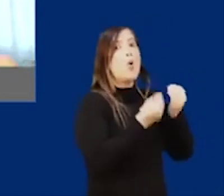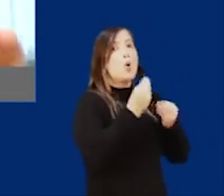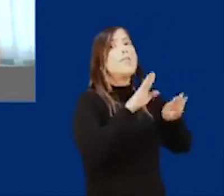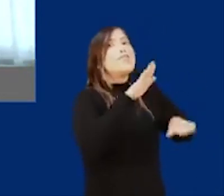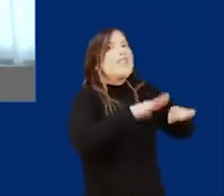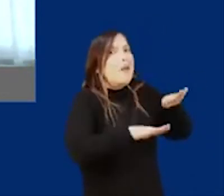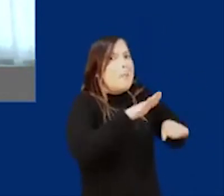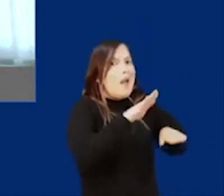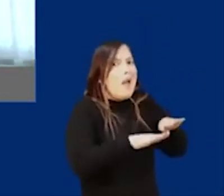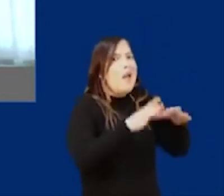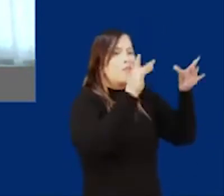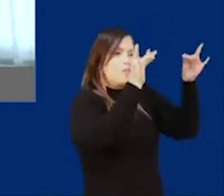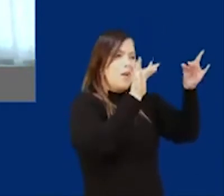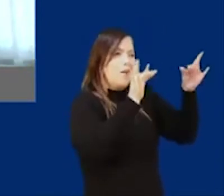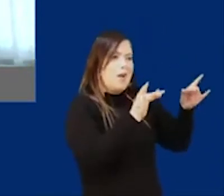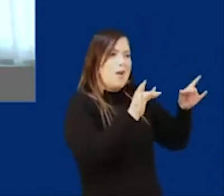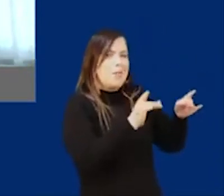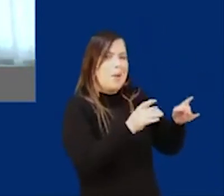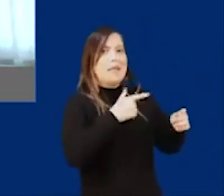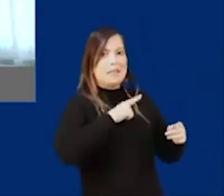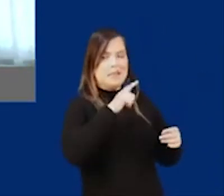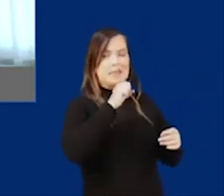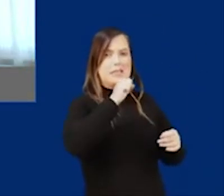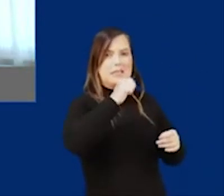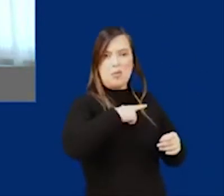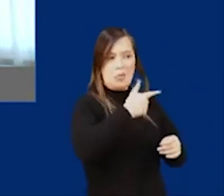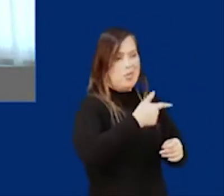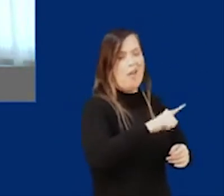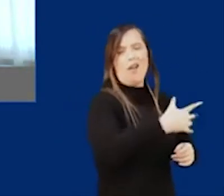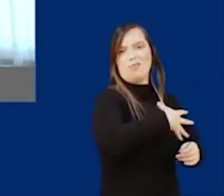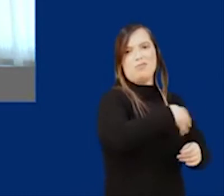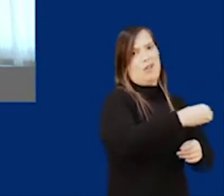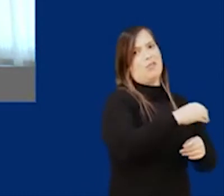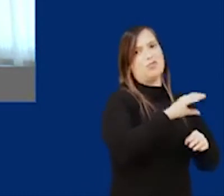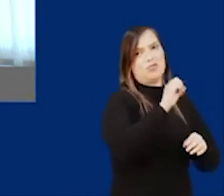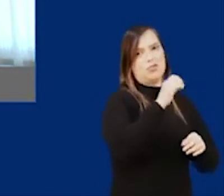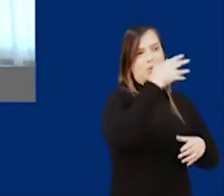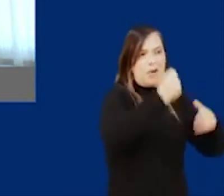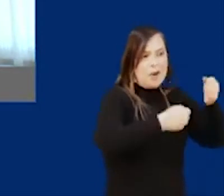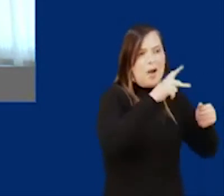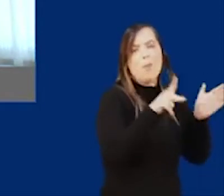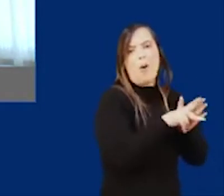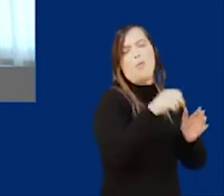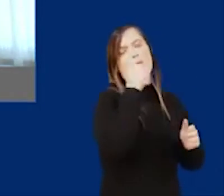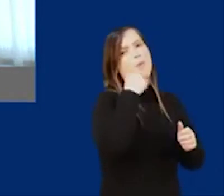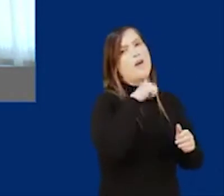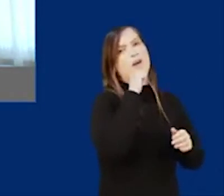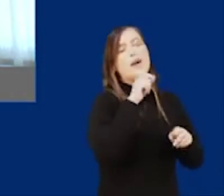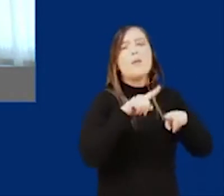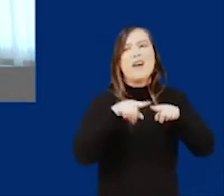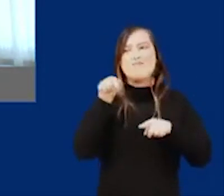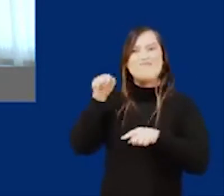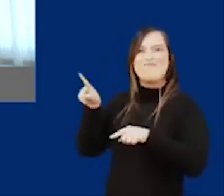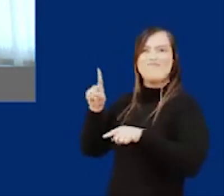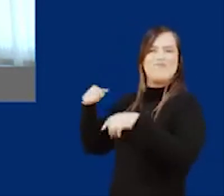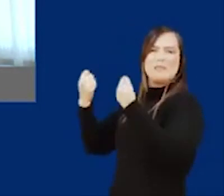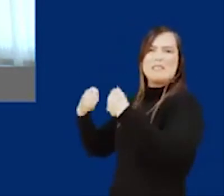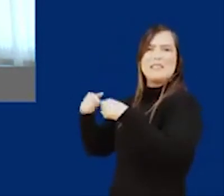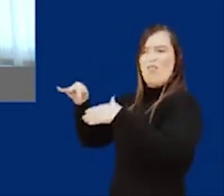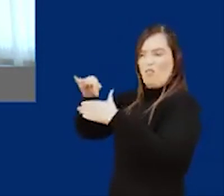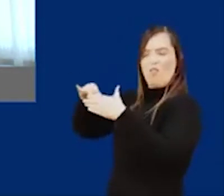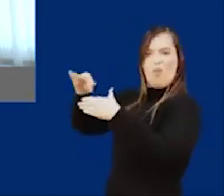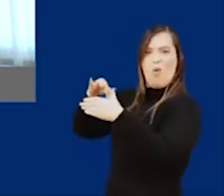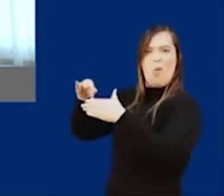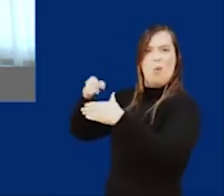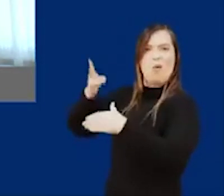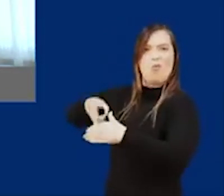né? Quando o leite materno não está presente, como a gente falou. Agora, os compostos lácteos são produtos desnecessários. Com alimentação,